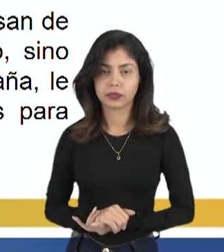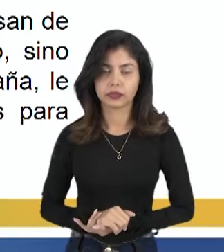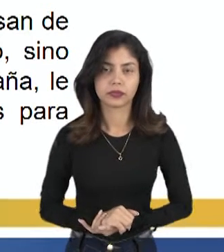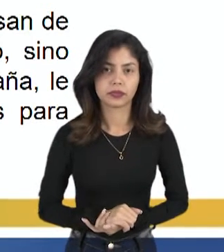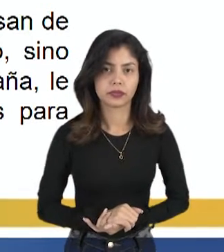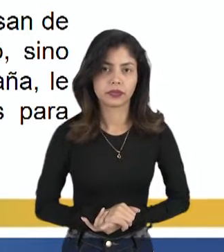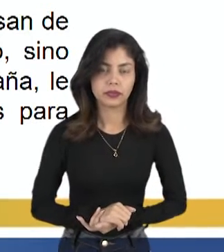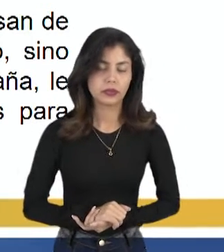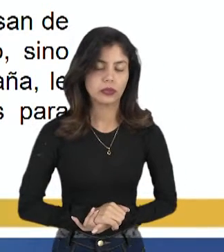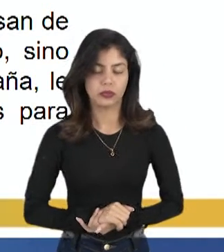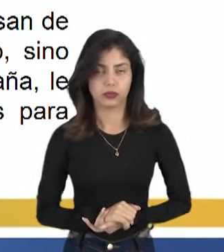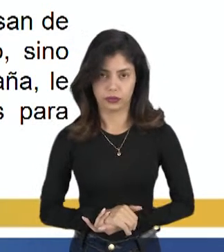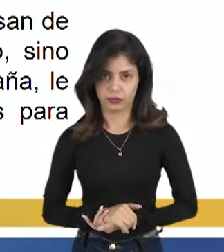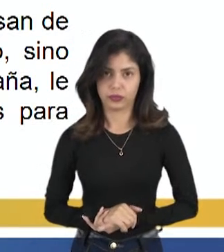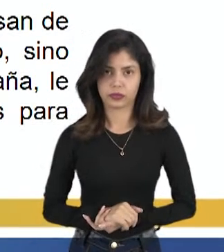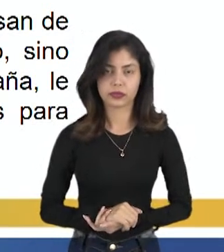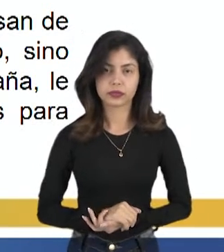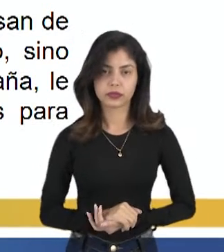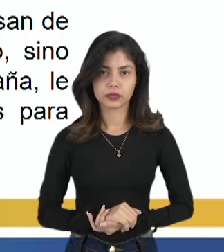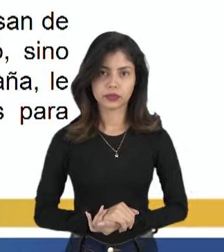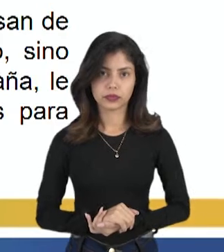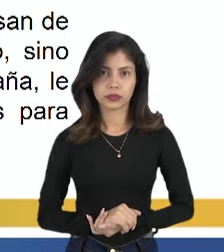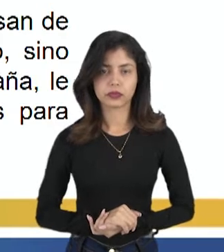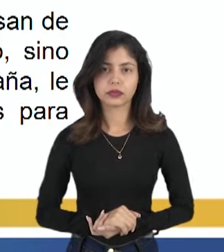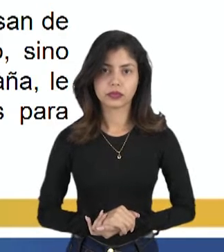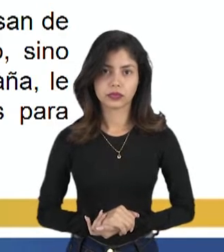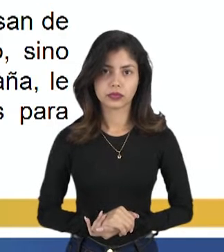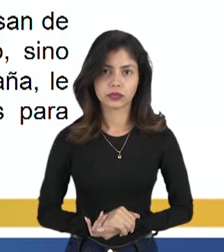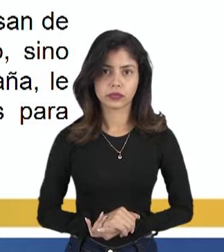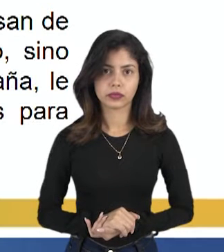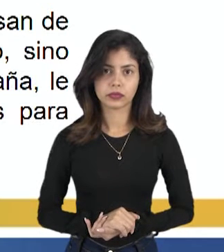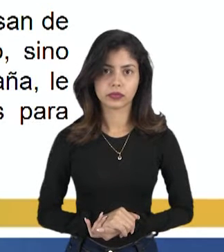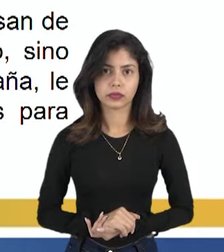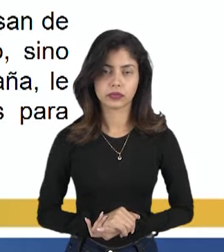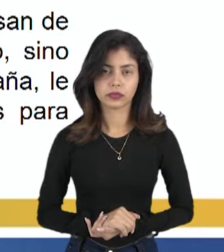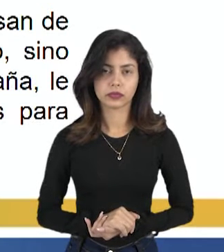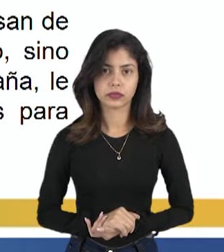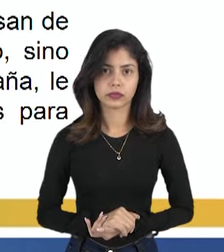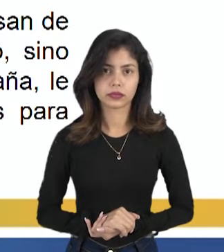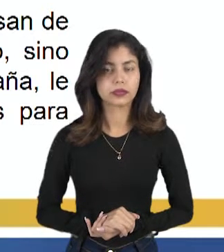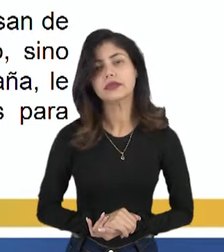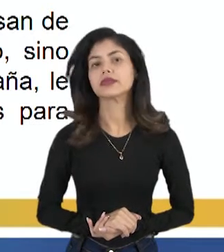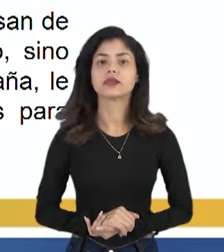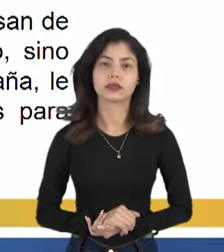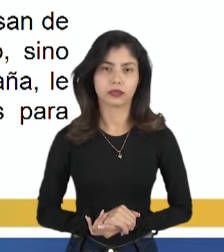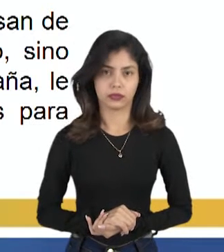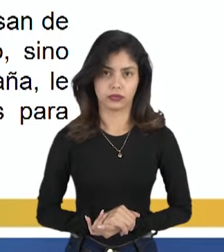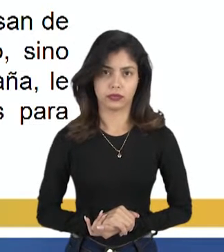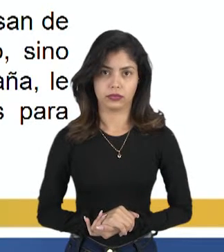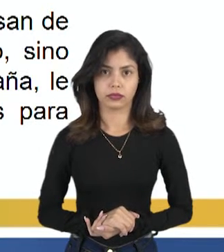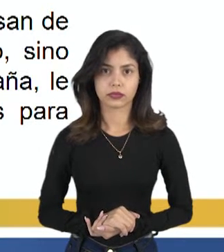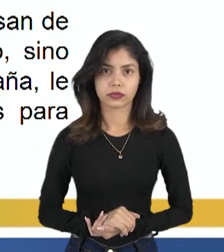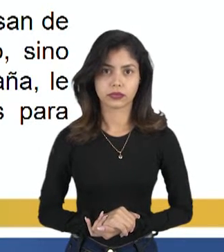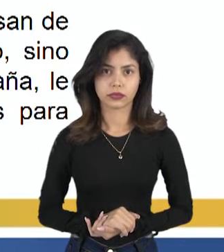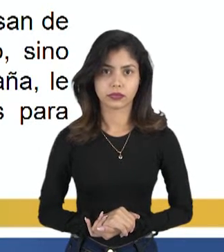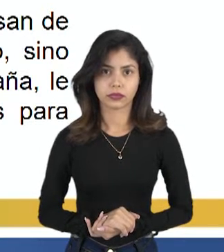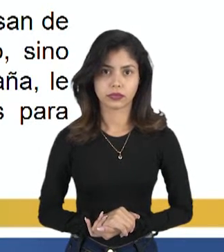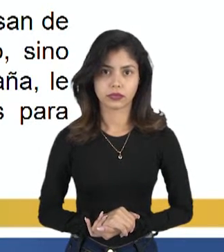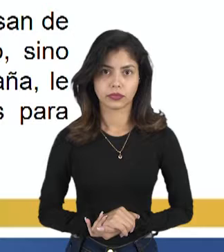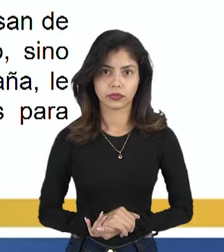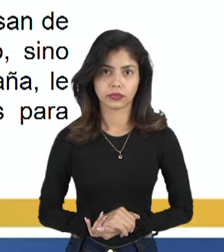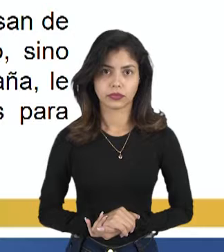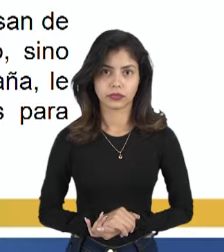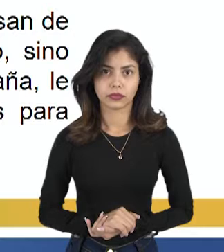Então, vamos lá. Emotivo encuentro en la universidad pública. El entonces